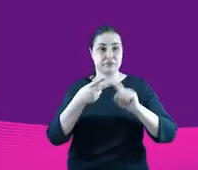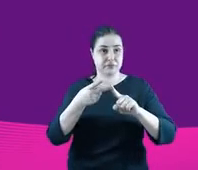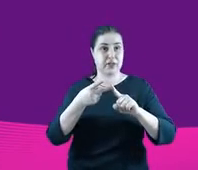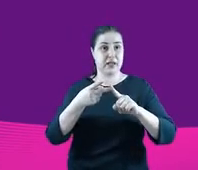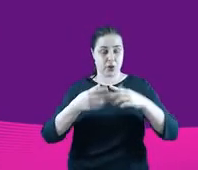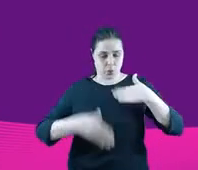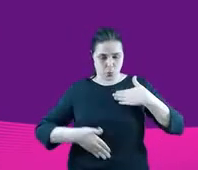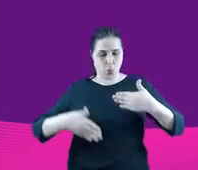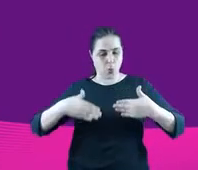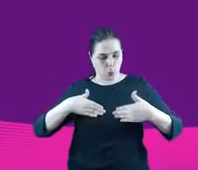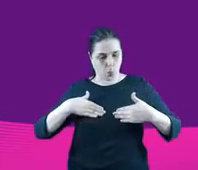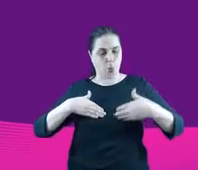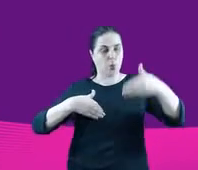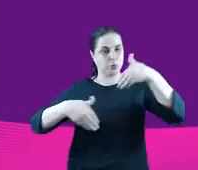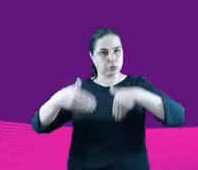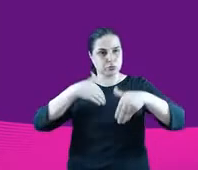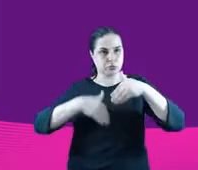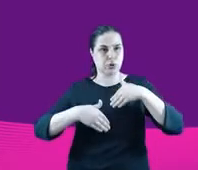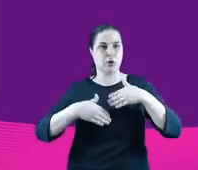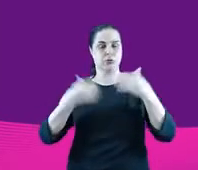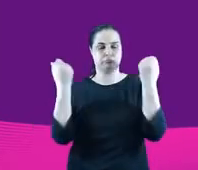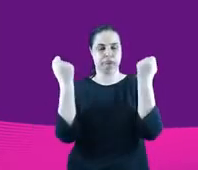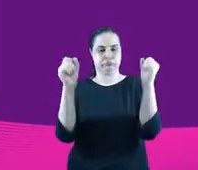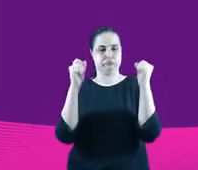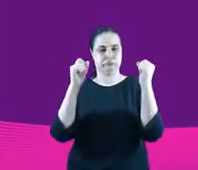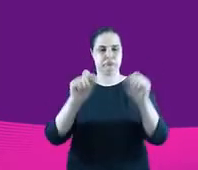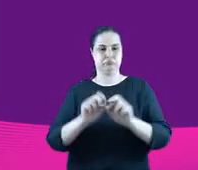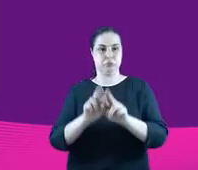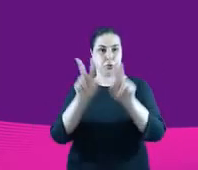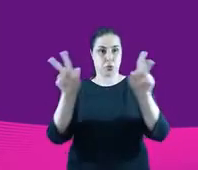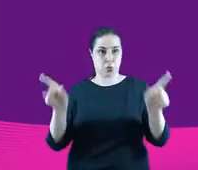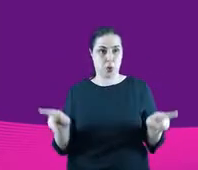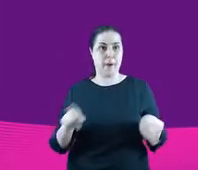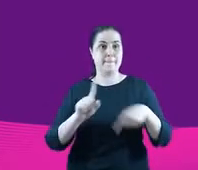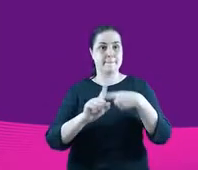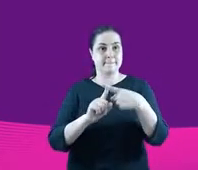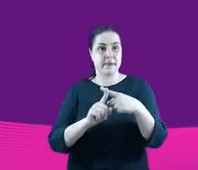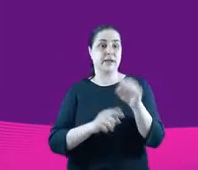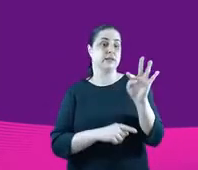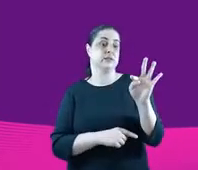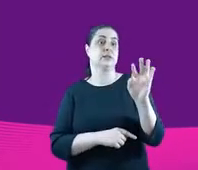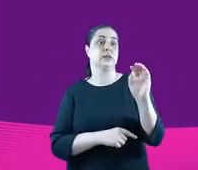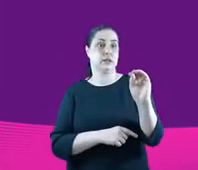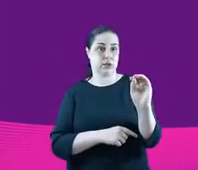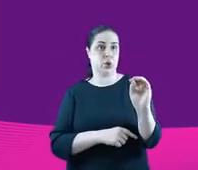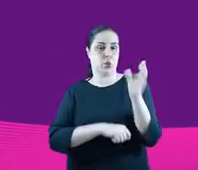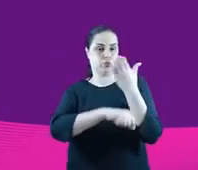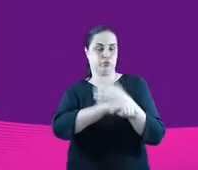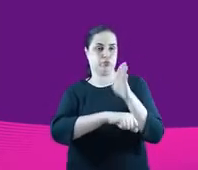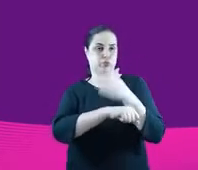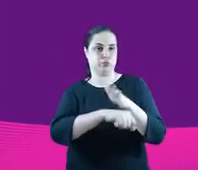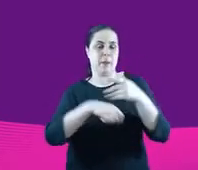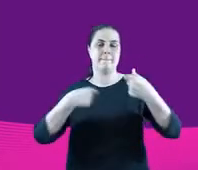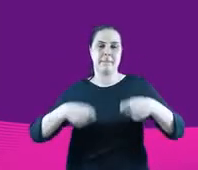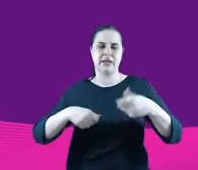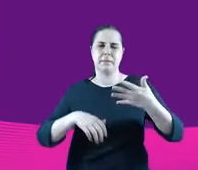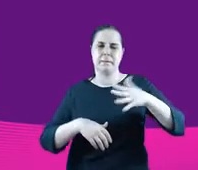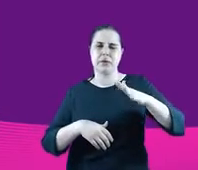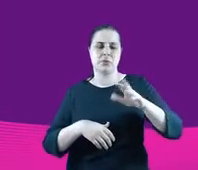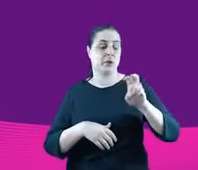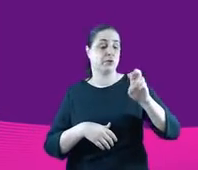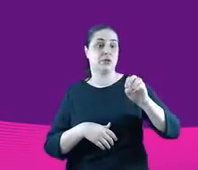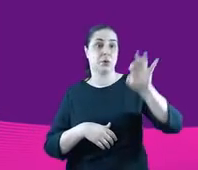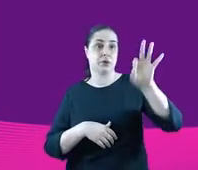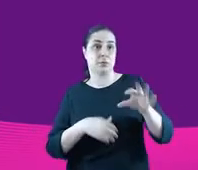E apesar, então, dos prejuízos que a gente consegue observar nessas mulheres, apenas 50% dos